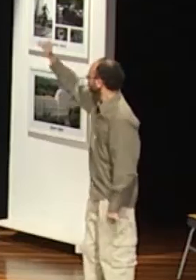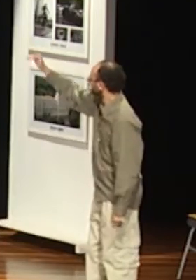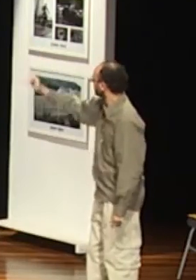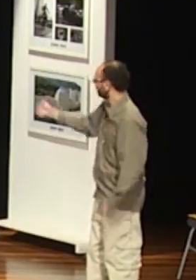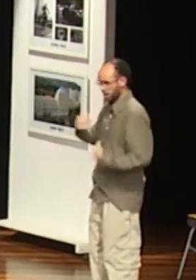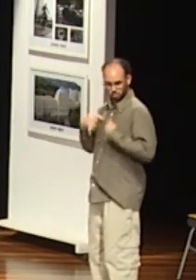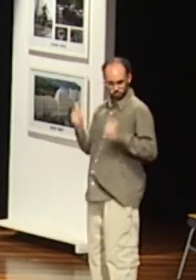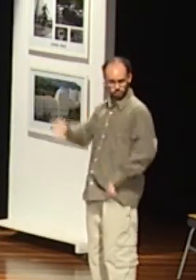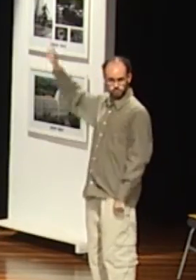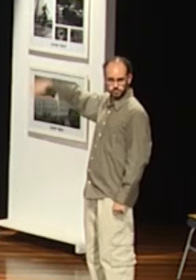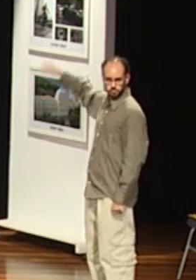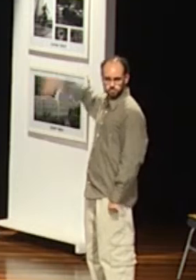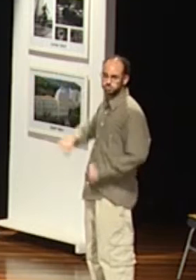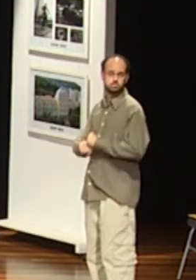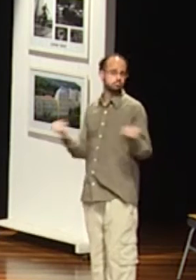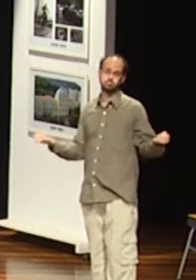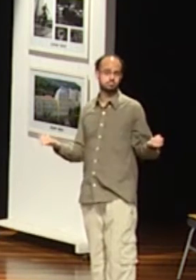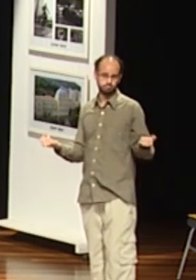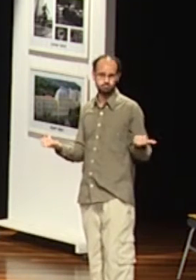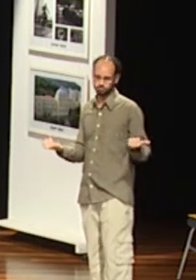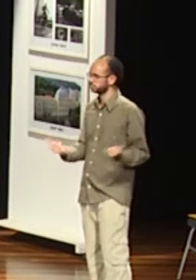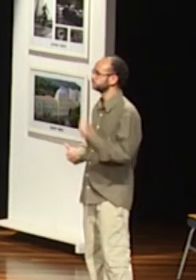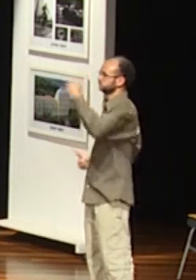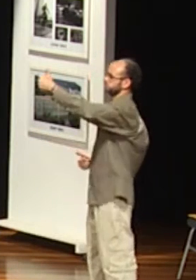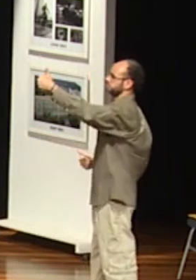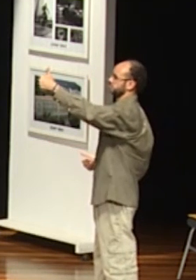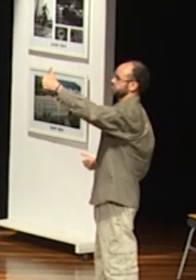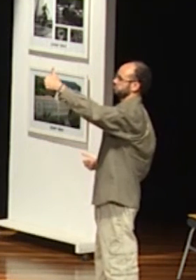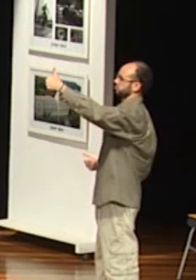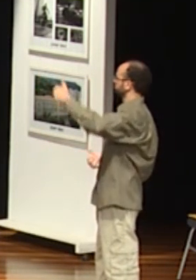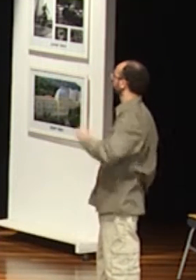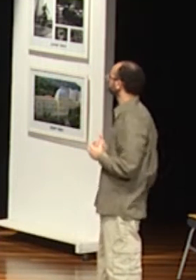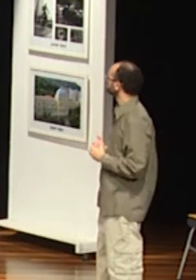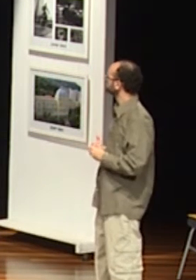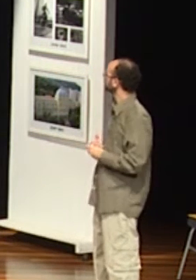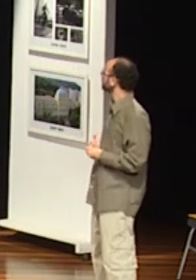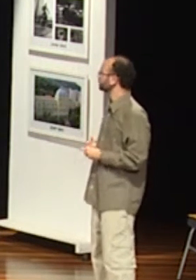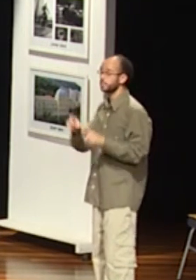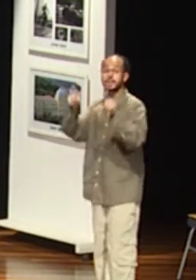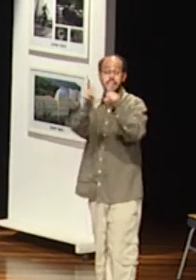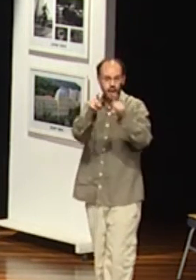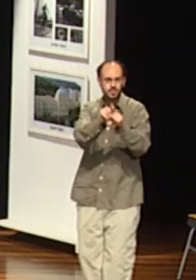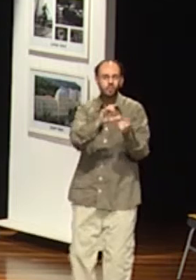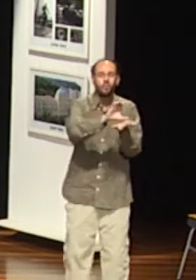as questões voltadas sobre o meio ambiente, as questões indígenas, são várias conferências, é impossível participar em todas.